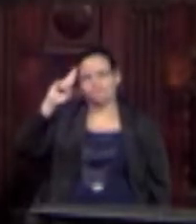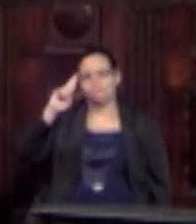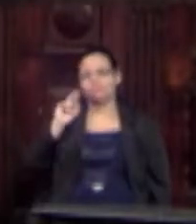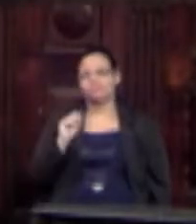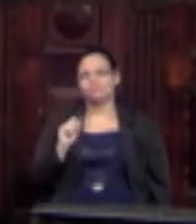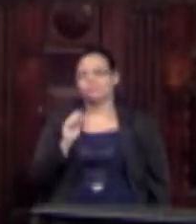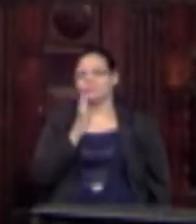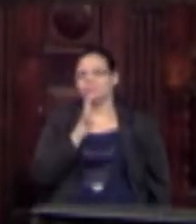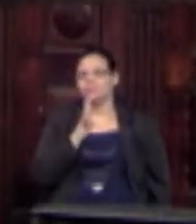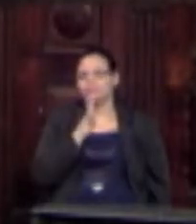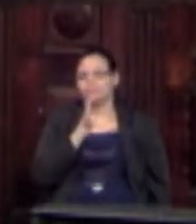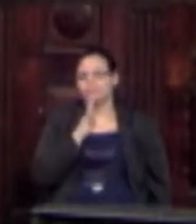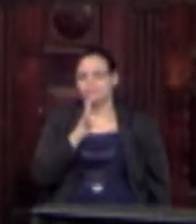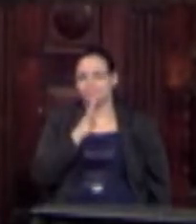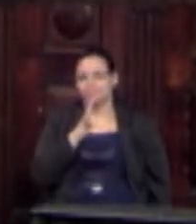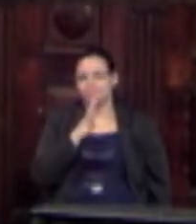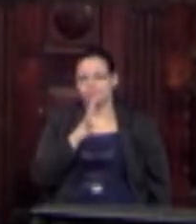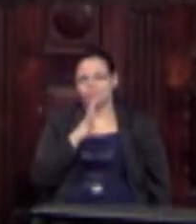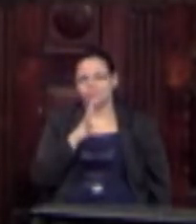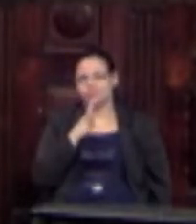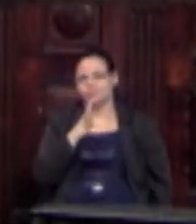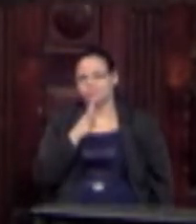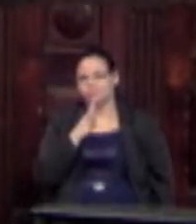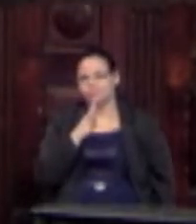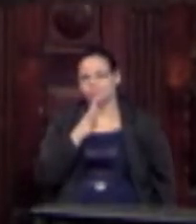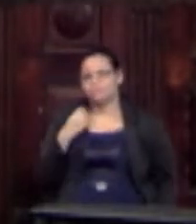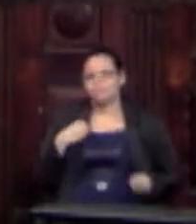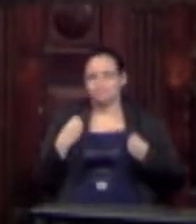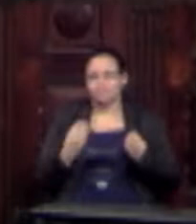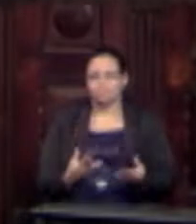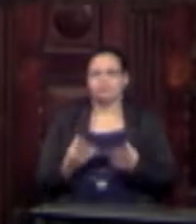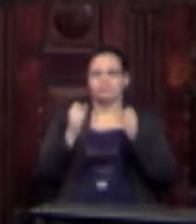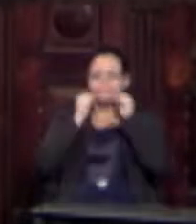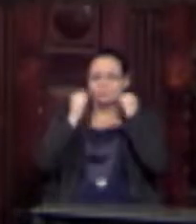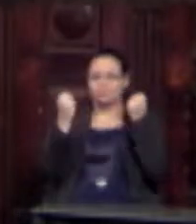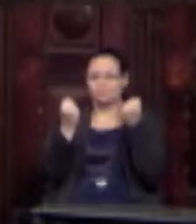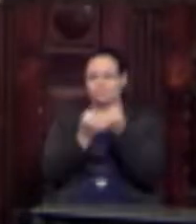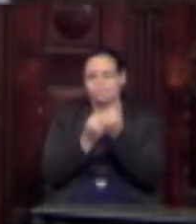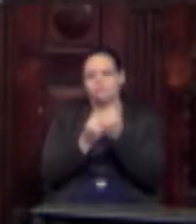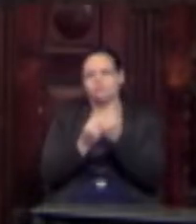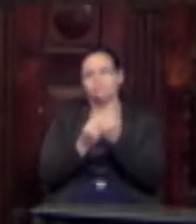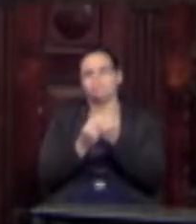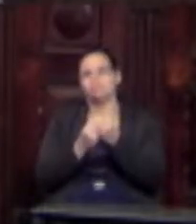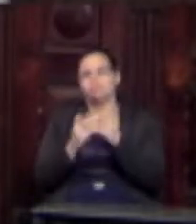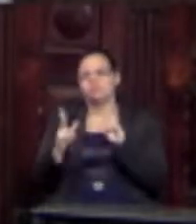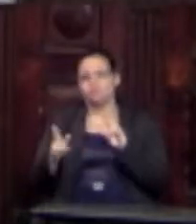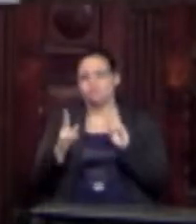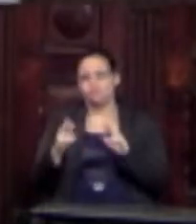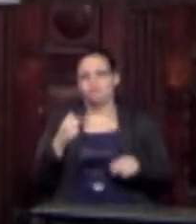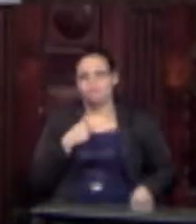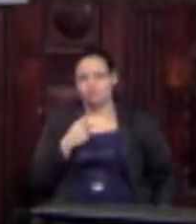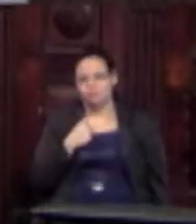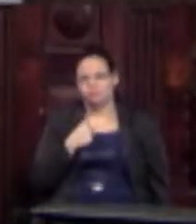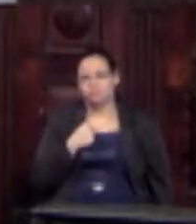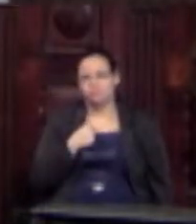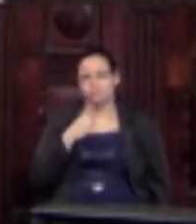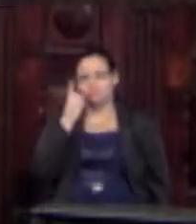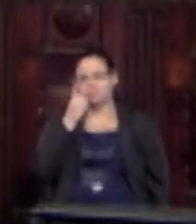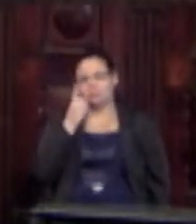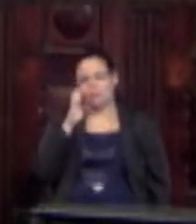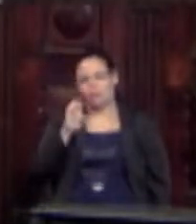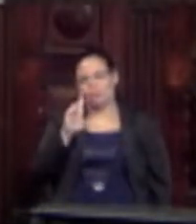que conhecem a concessão do Maracanã, tanto quanto eu, deputado Eliomar